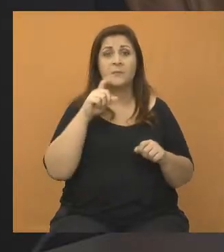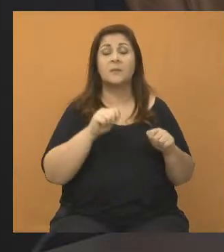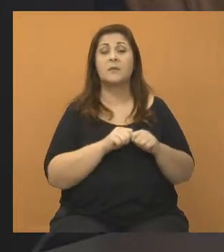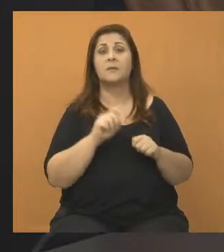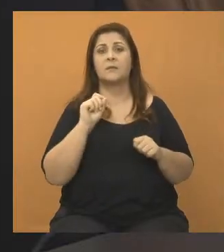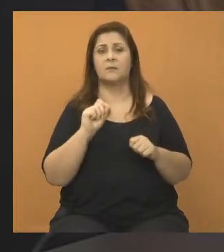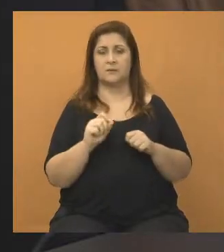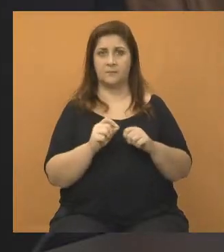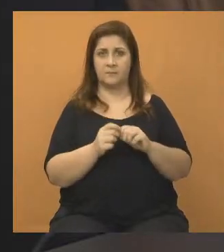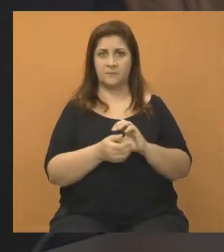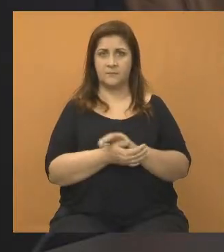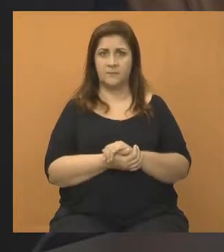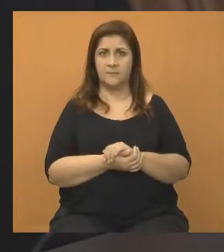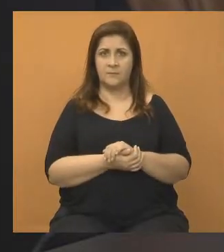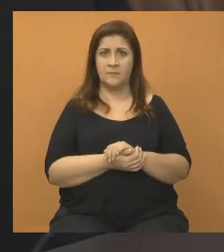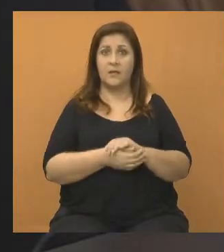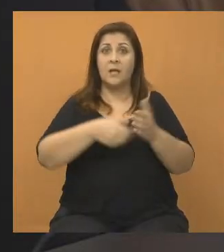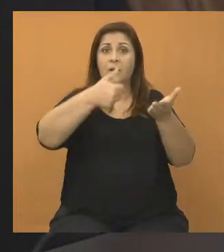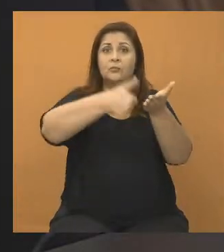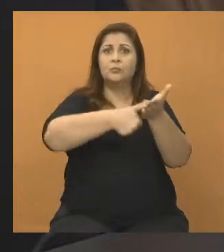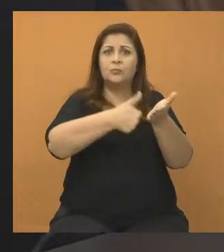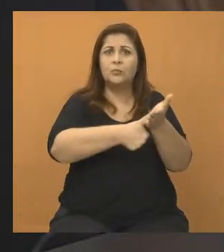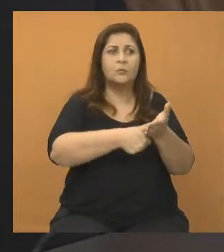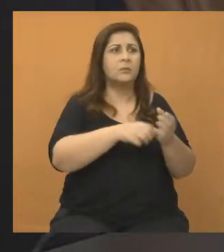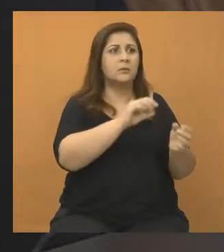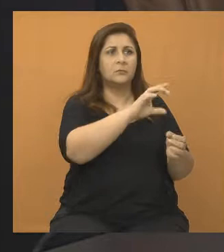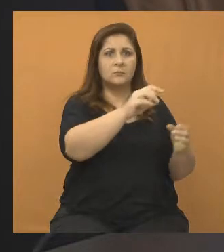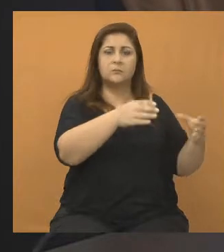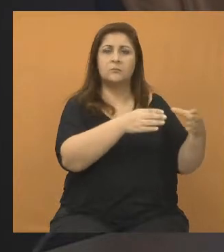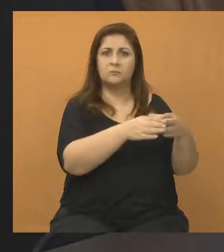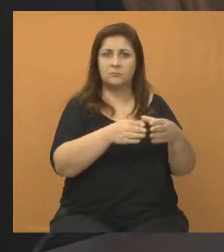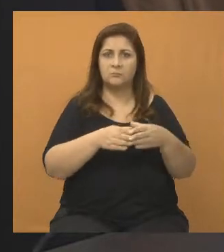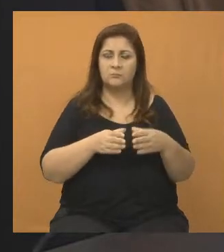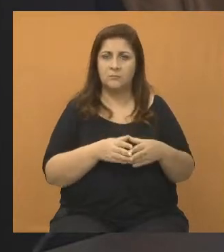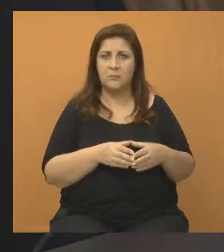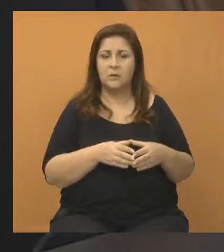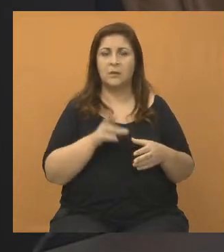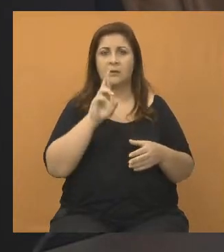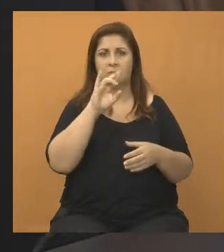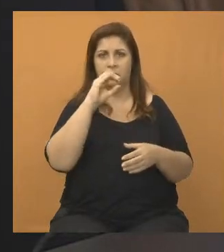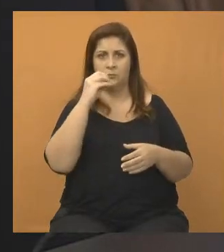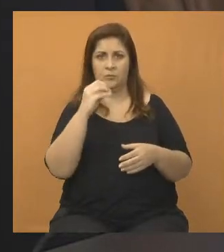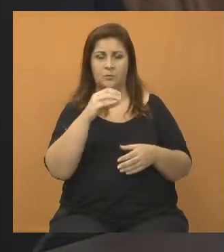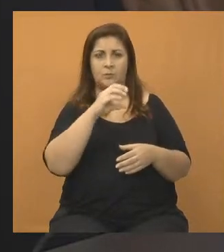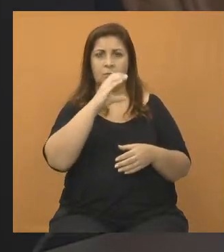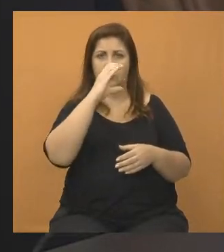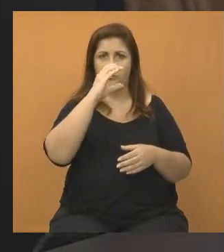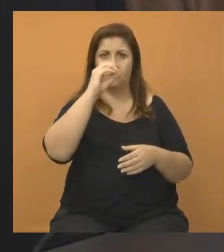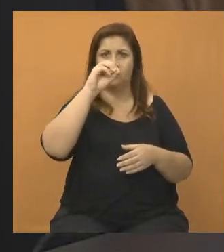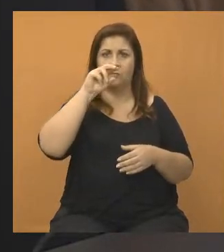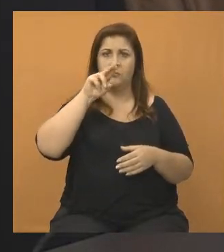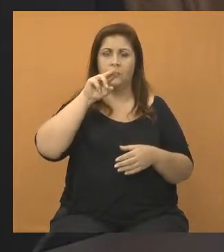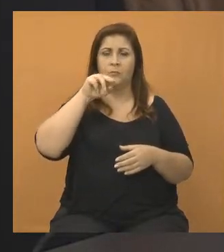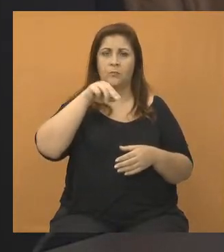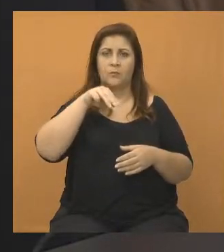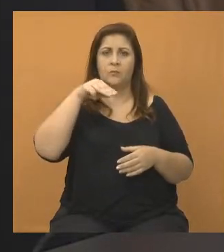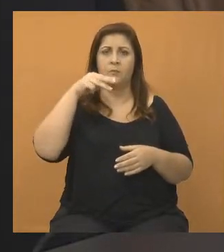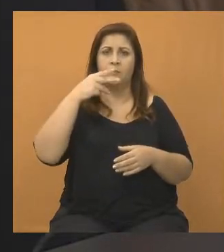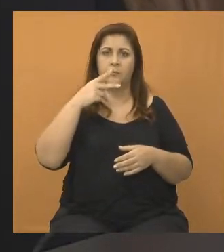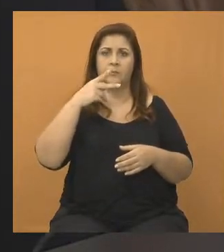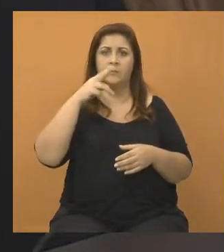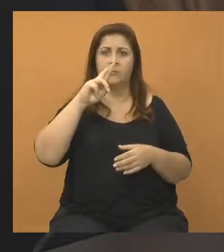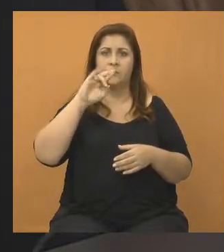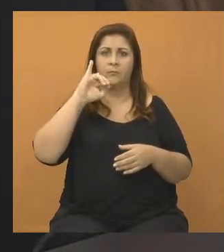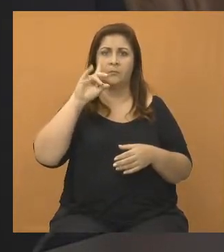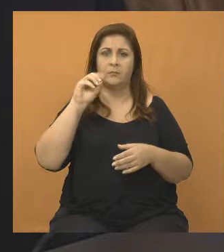quê? A regularização de vários bairros. Caso Rio Comprido, que recebeu asfalto, por muito tempo ficou